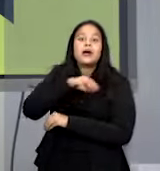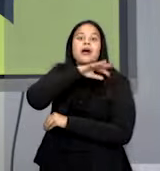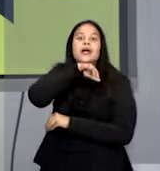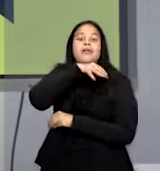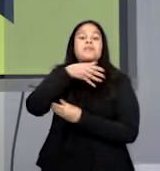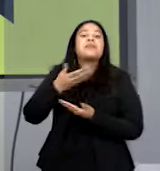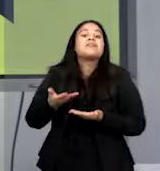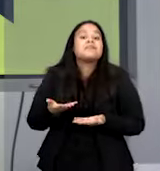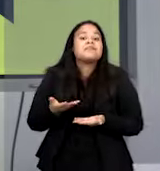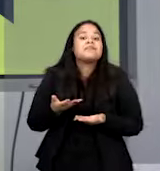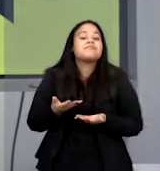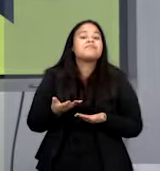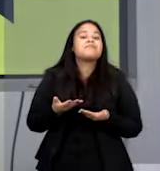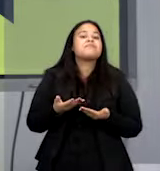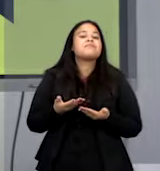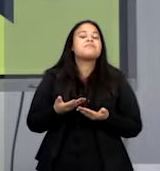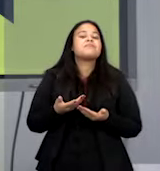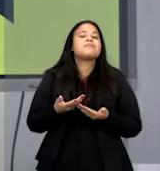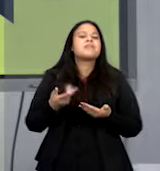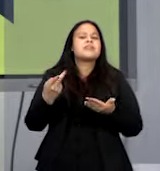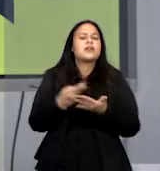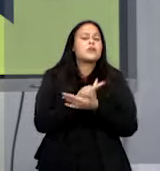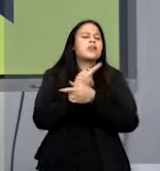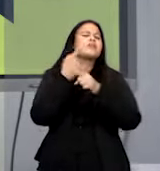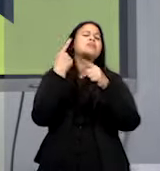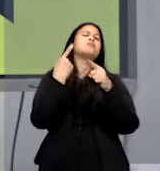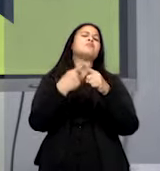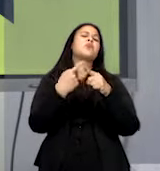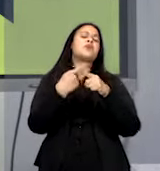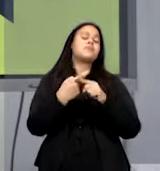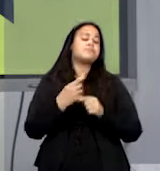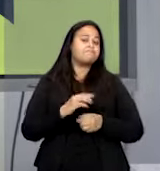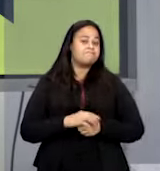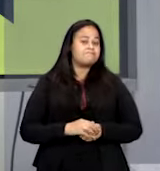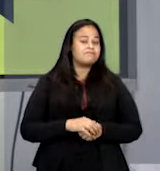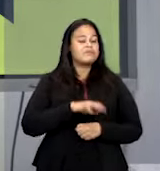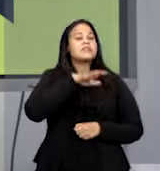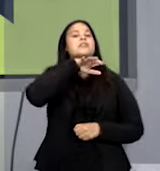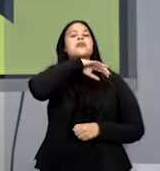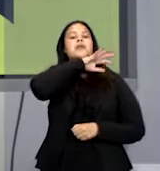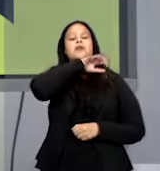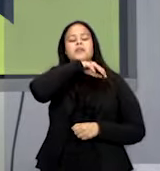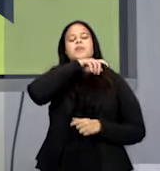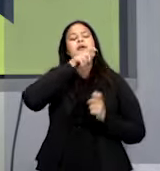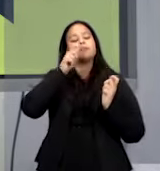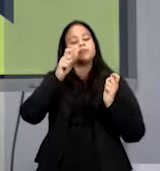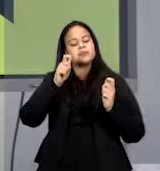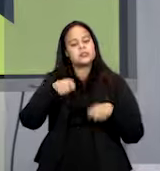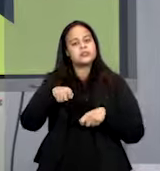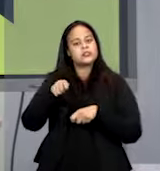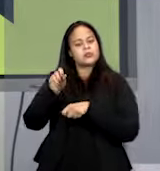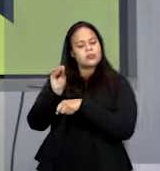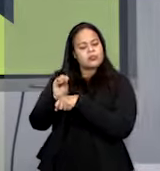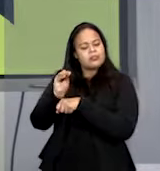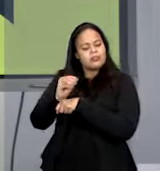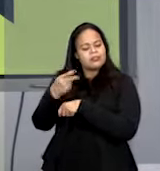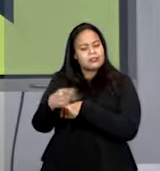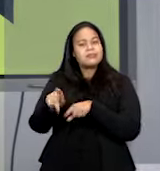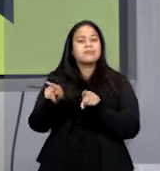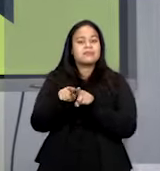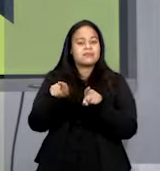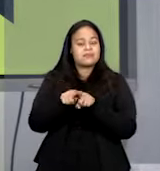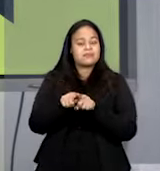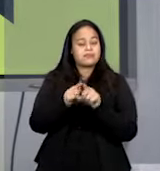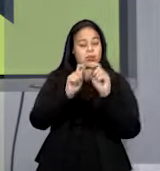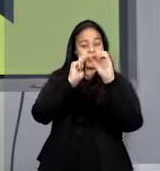enfim, mas por que isso acontece? Porque os animais também têm a necessidade deles. E toda